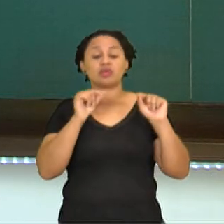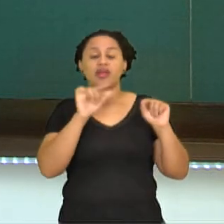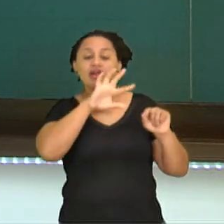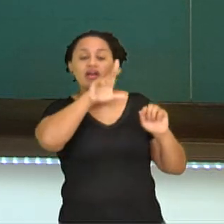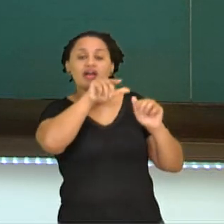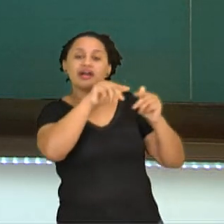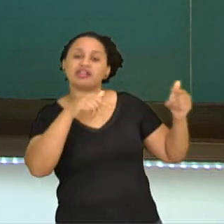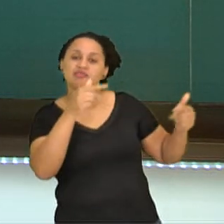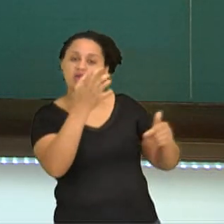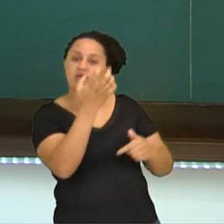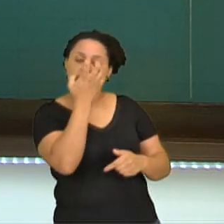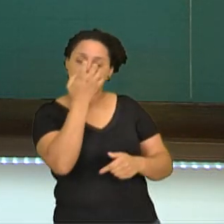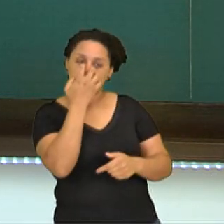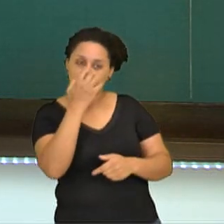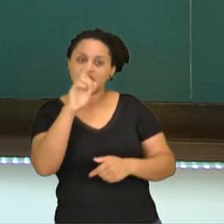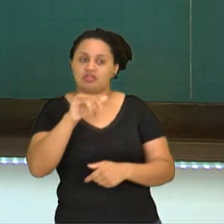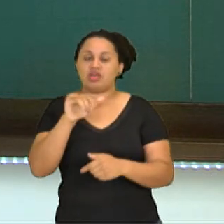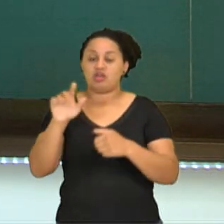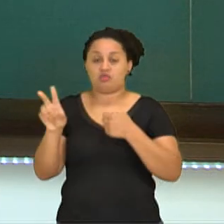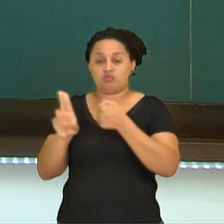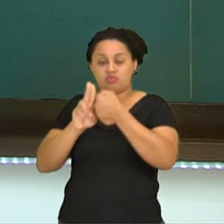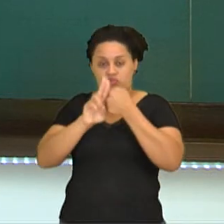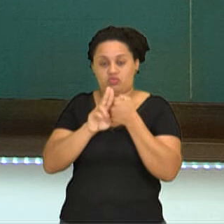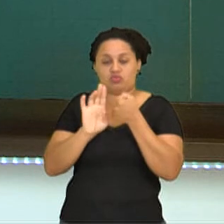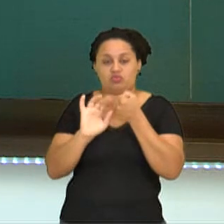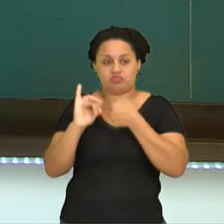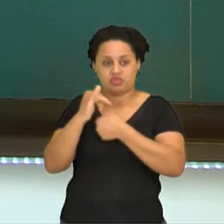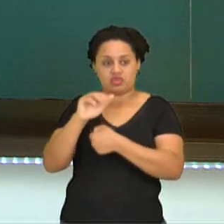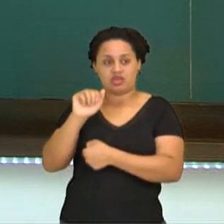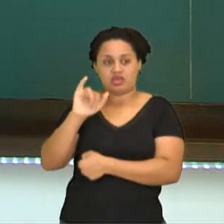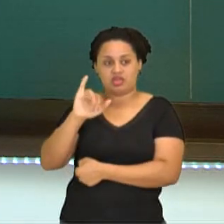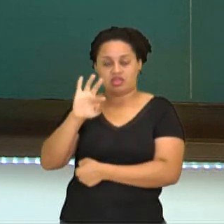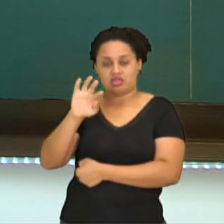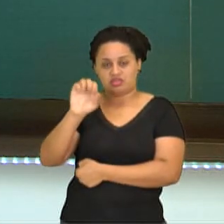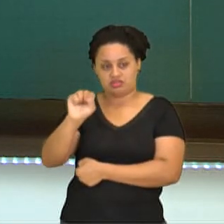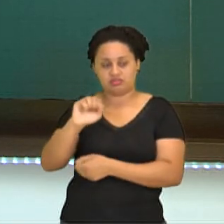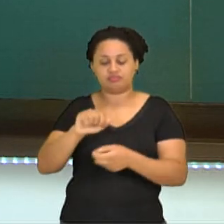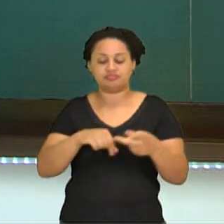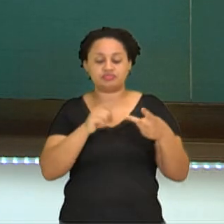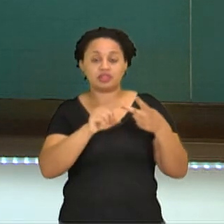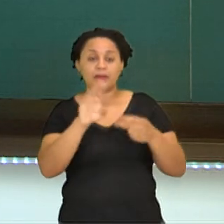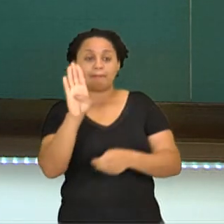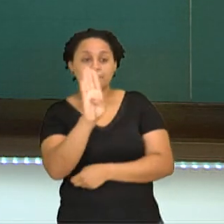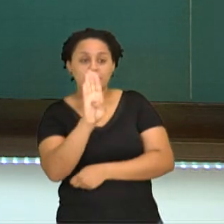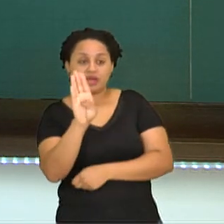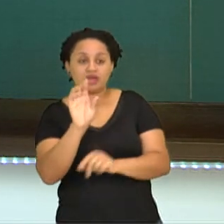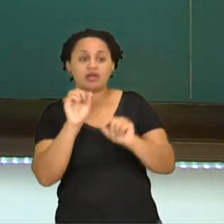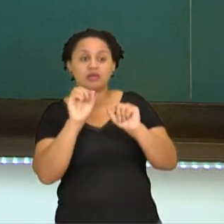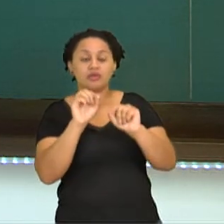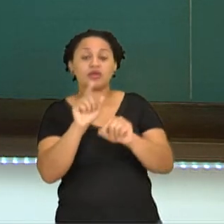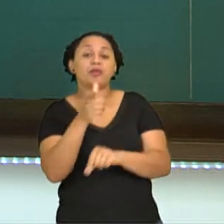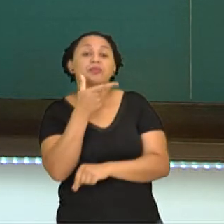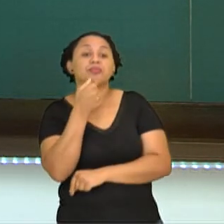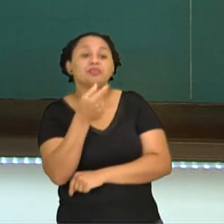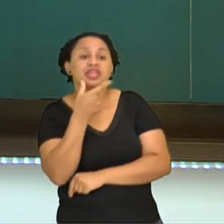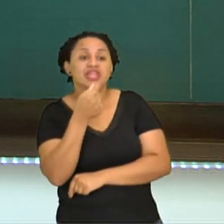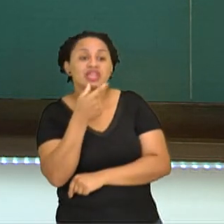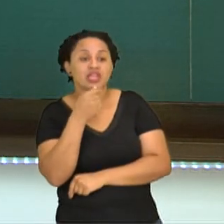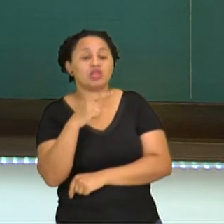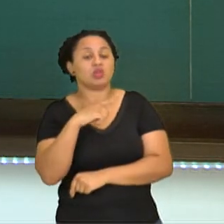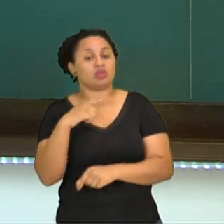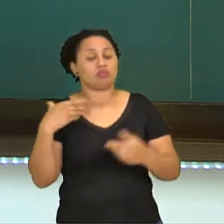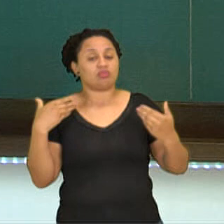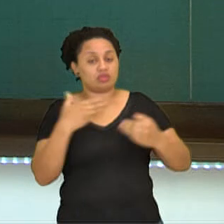ao animal é its. Já na segunda, the boy has an orange